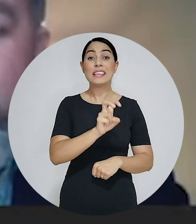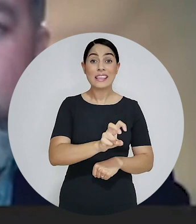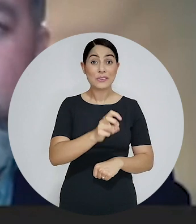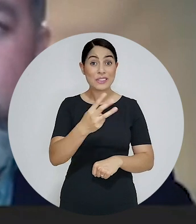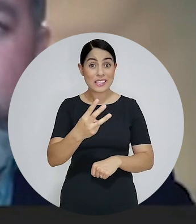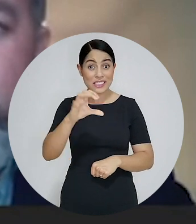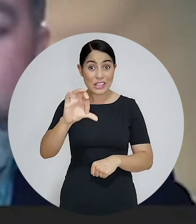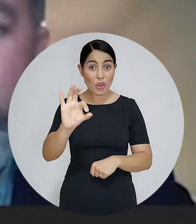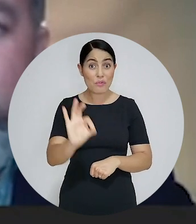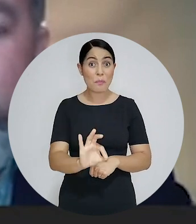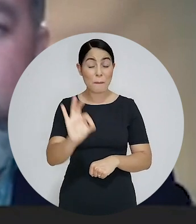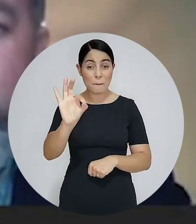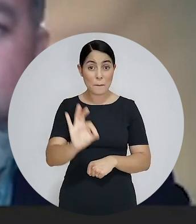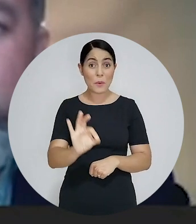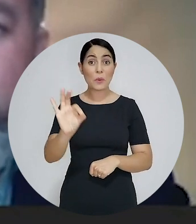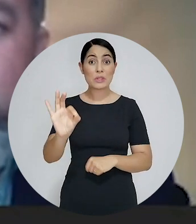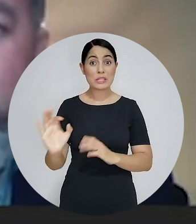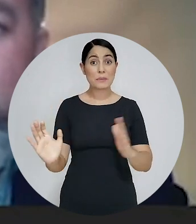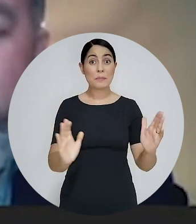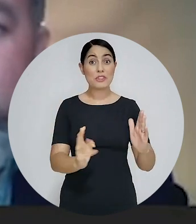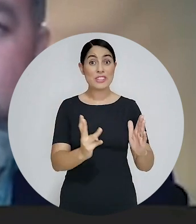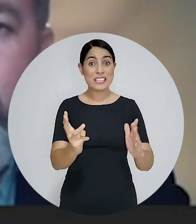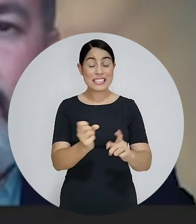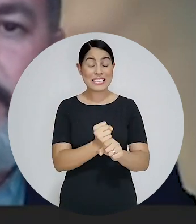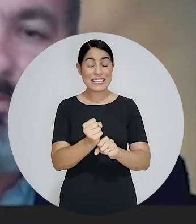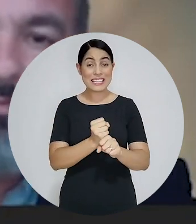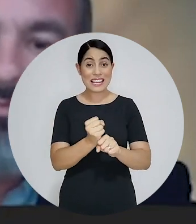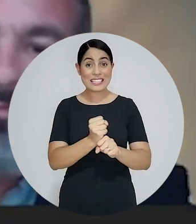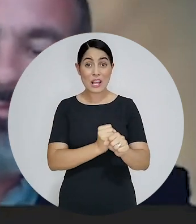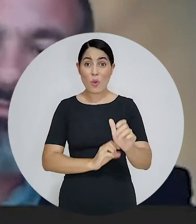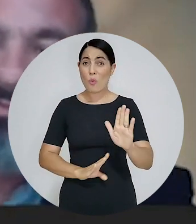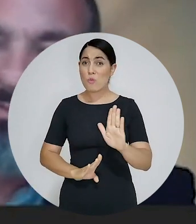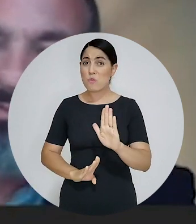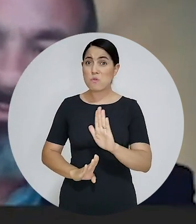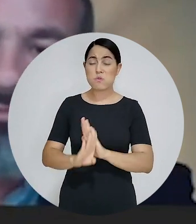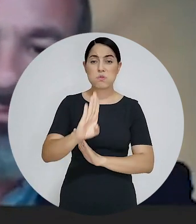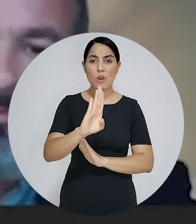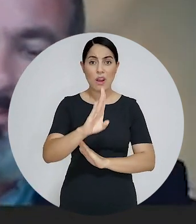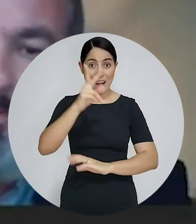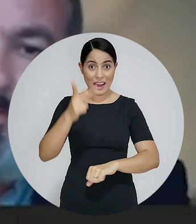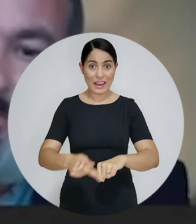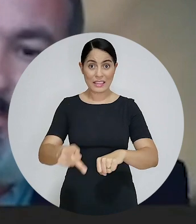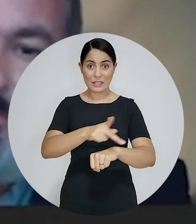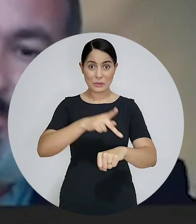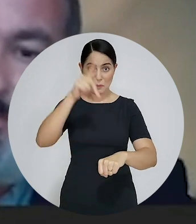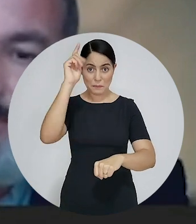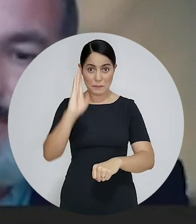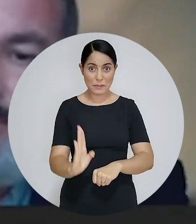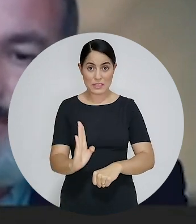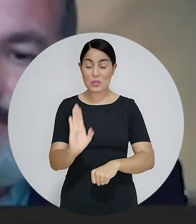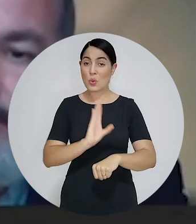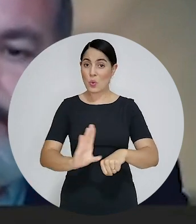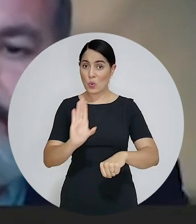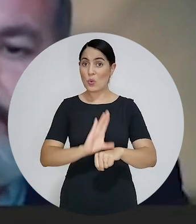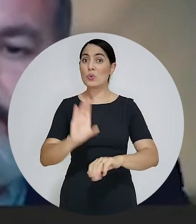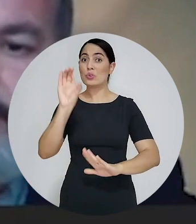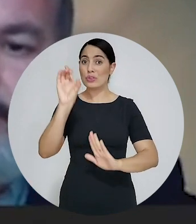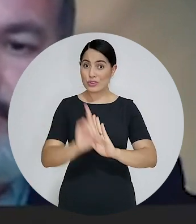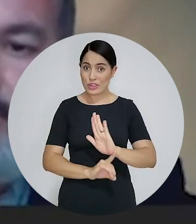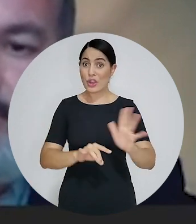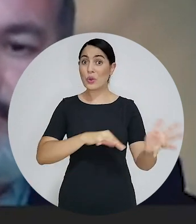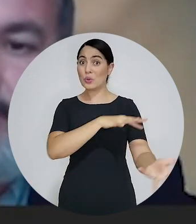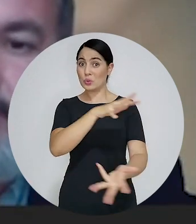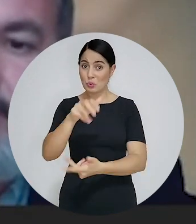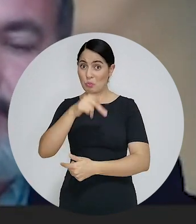Brasil foi de 539% nos últimos 23 anos. E o Brasil é o país com o maior número de